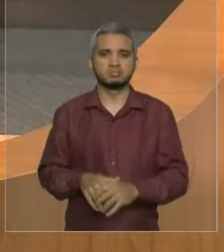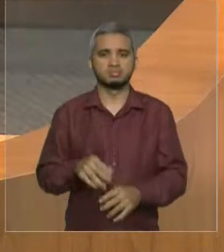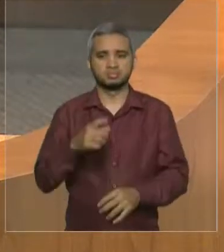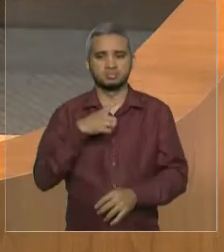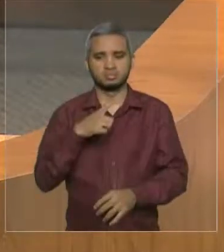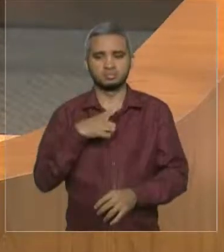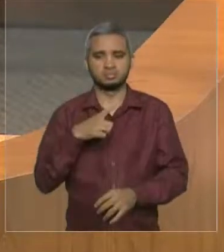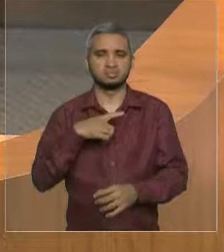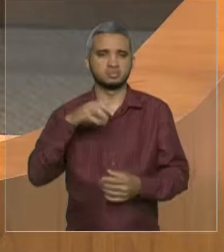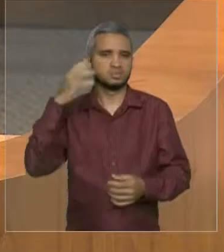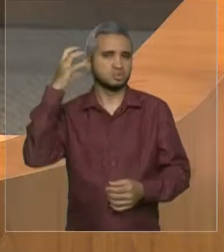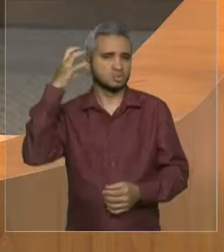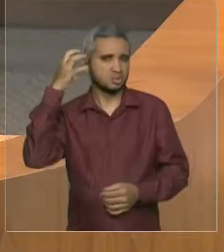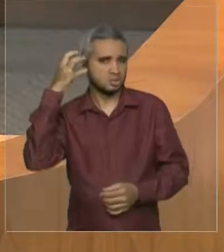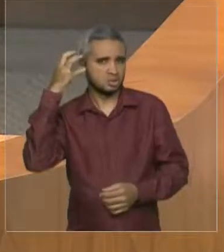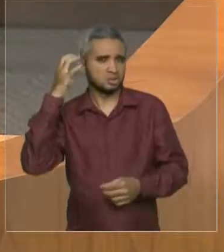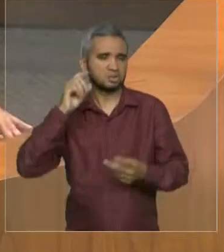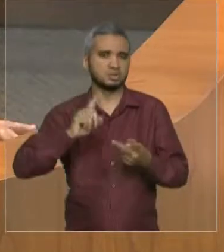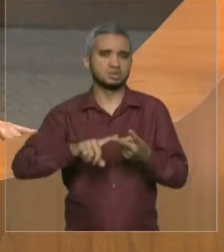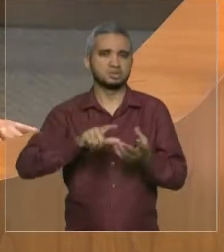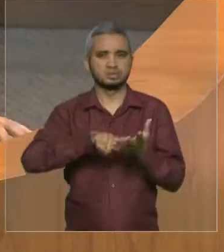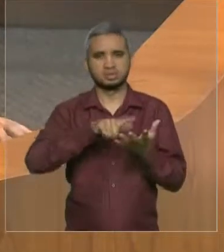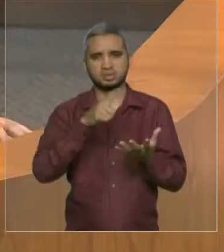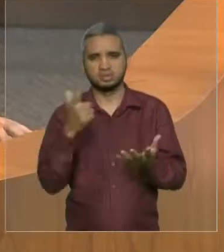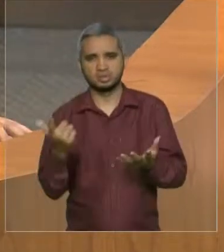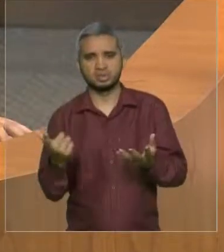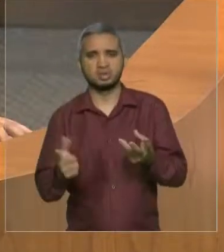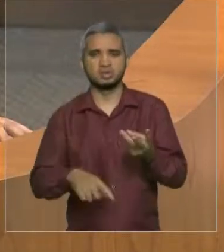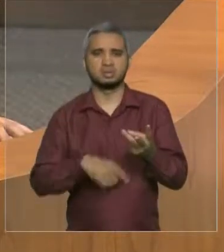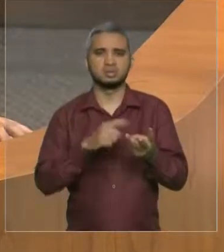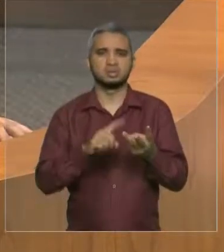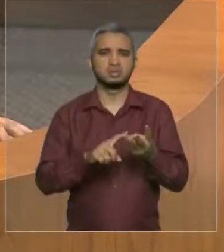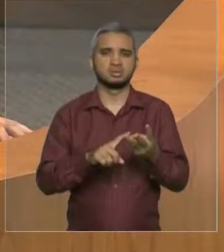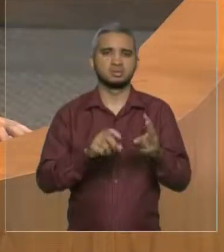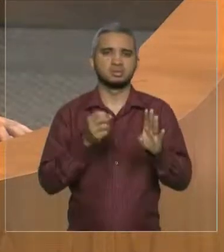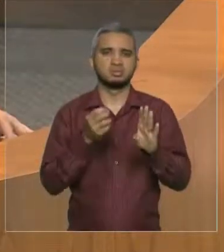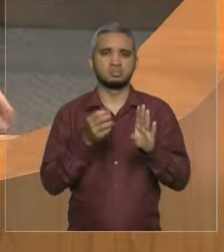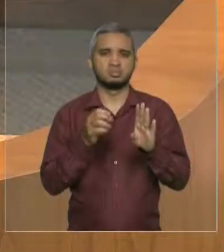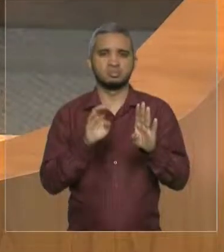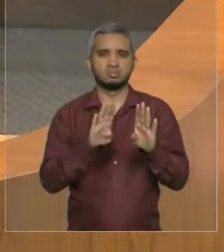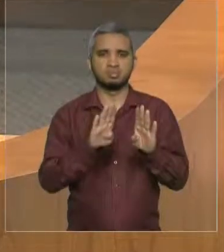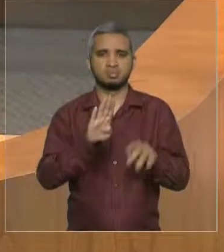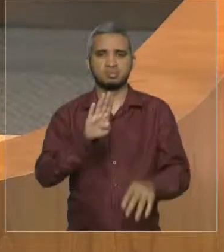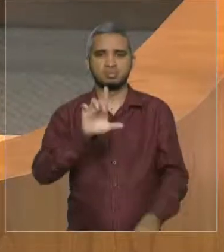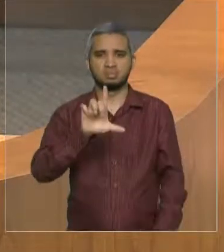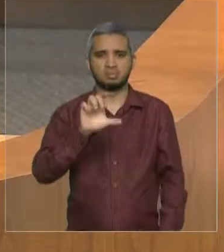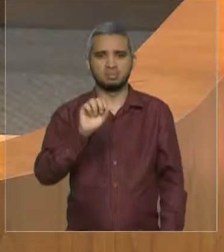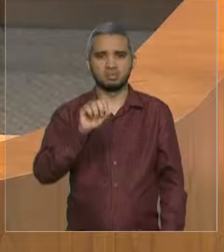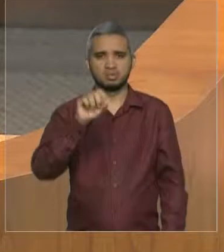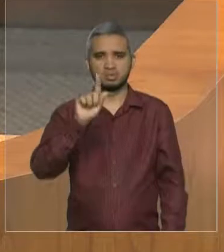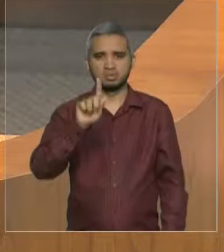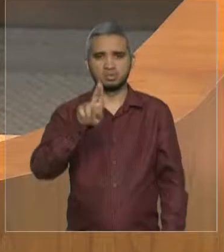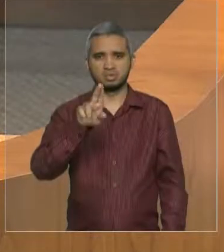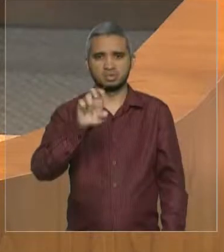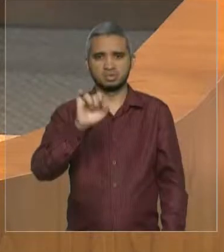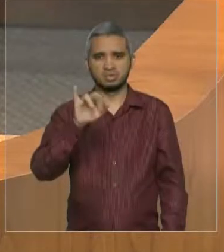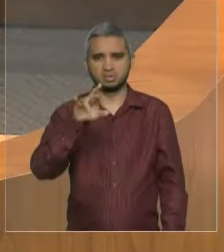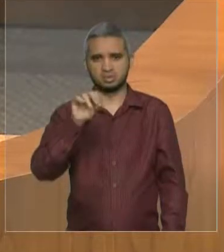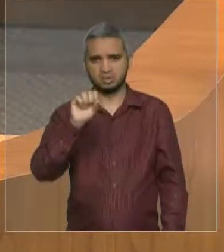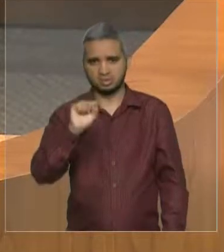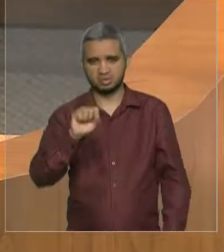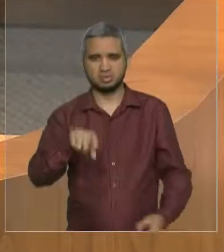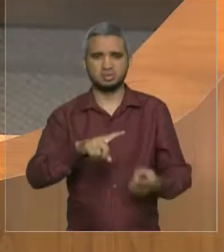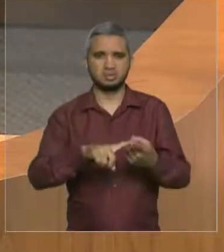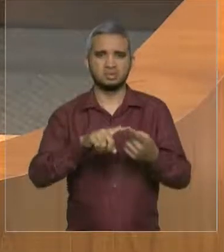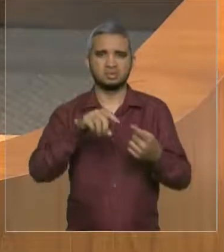jornalistas, radialistas, blogueiros, a exemplo dos jornalistas Gilberto Leda, Marcos Dessa,